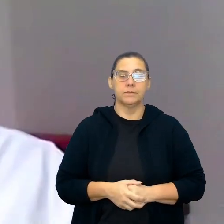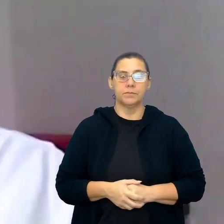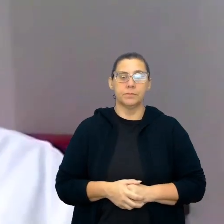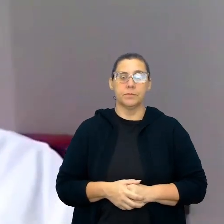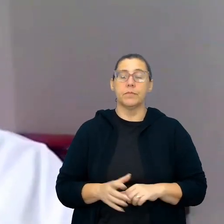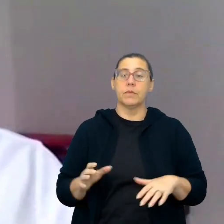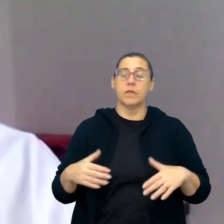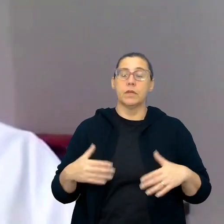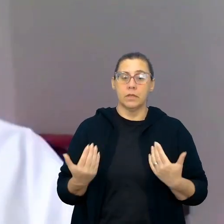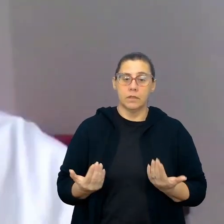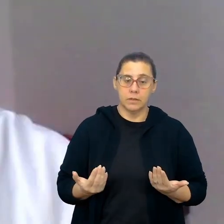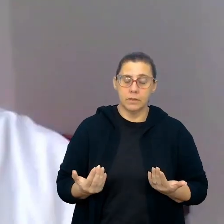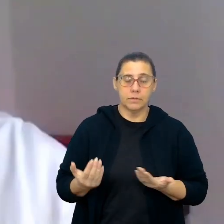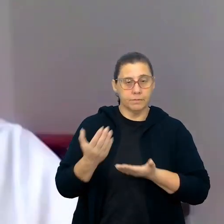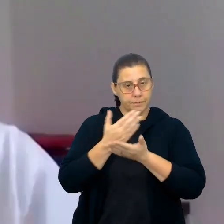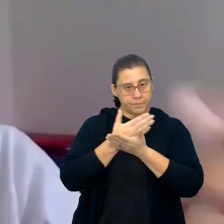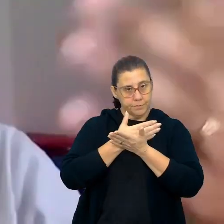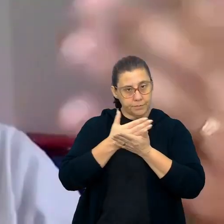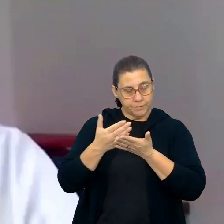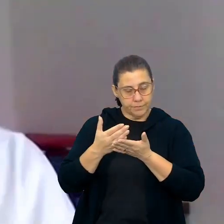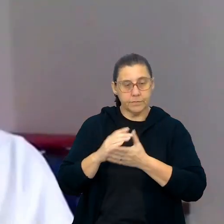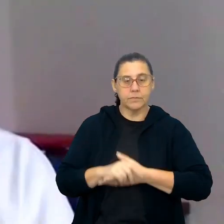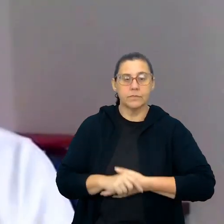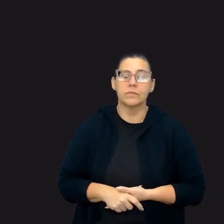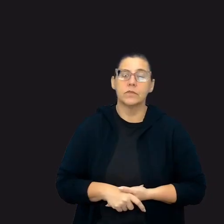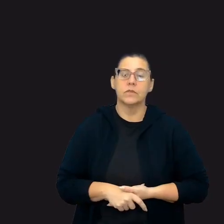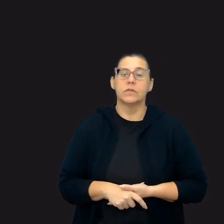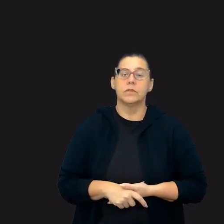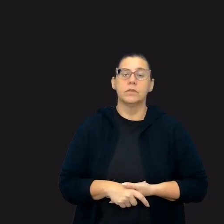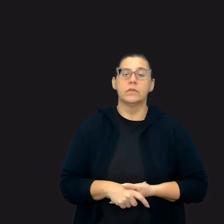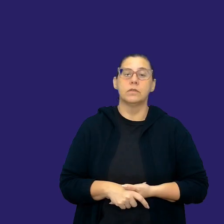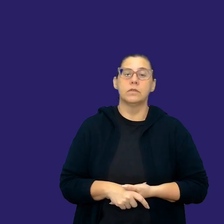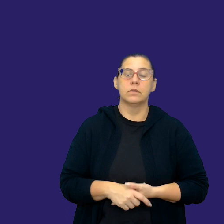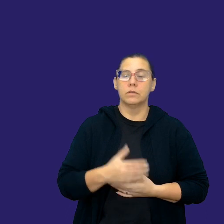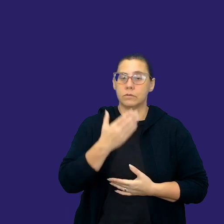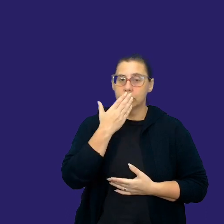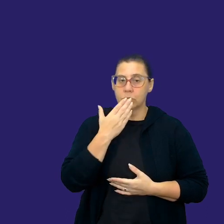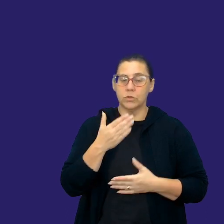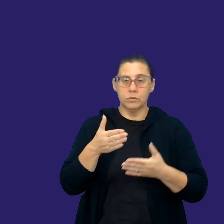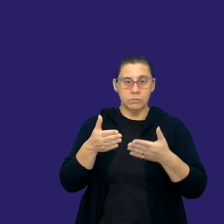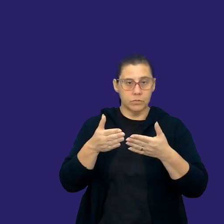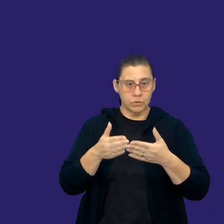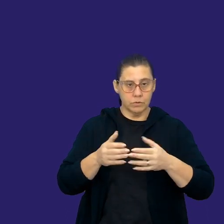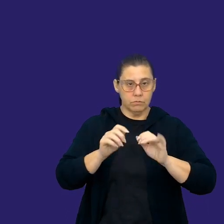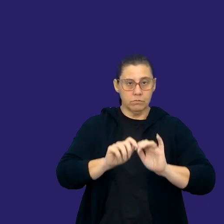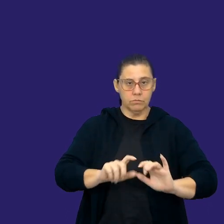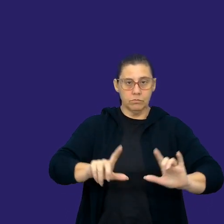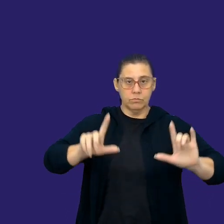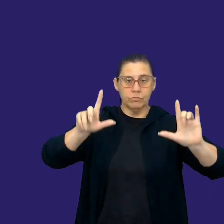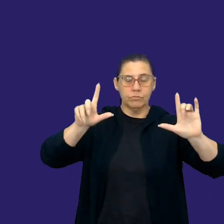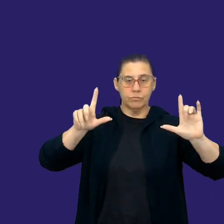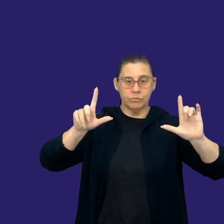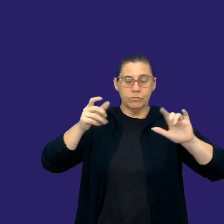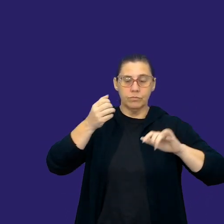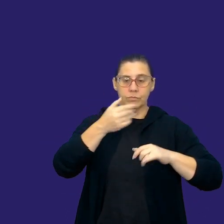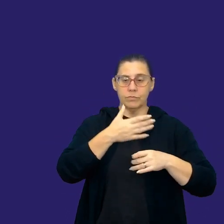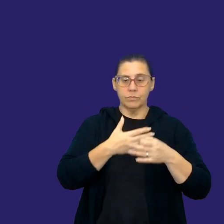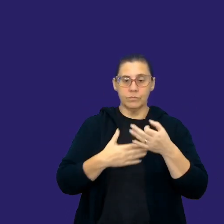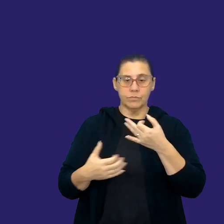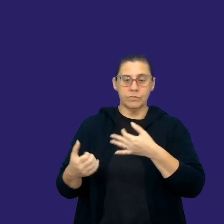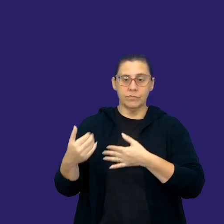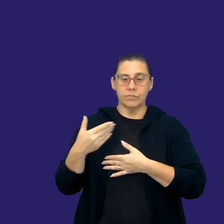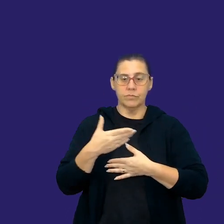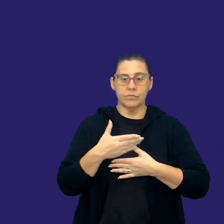Bom, para começar, Valdir, se me permite, eu ia pedir a licença de compartilhar o slide,